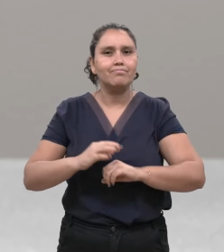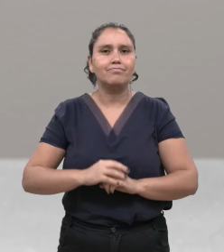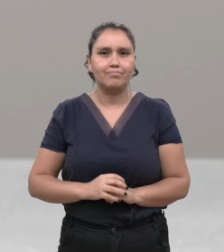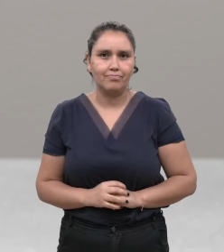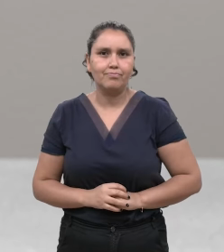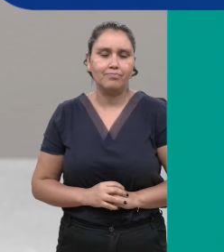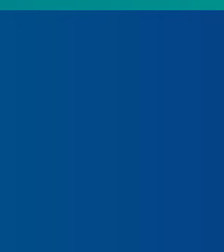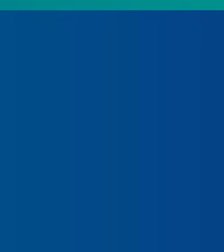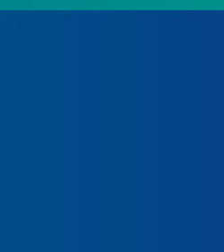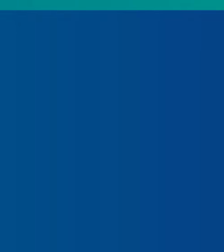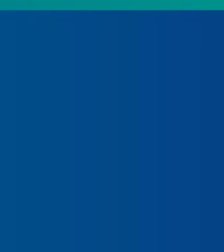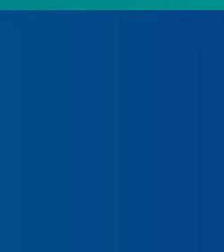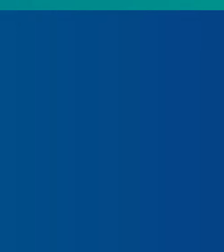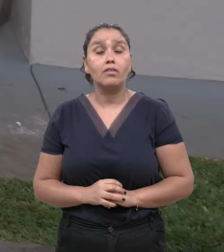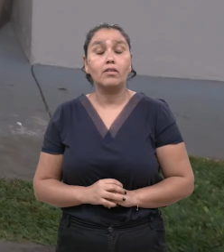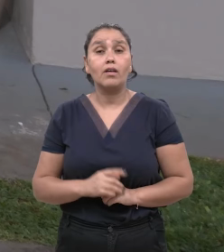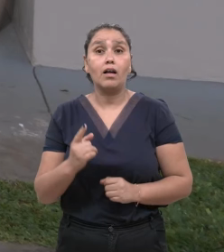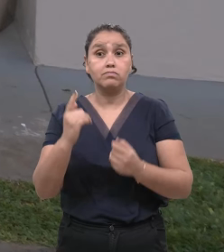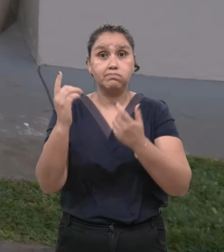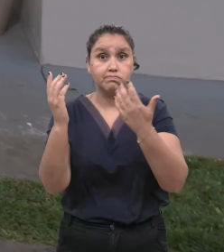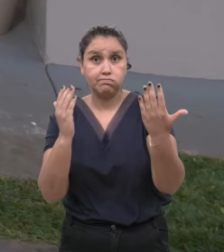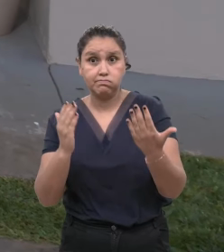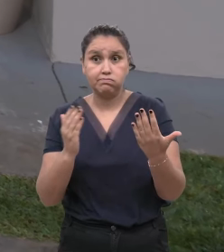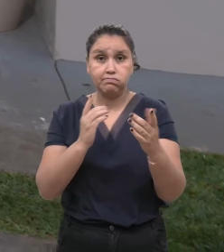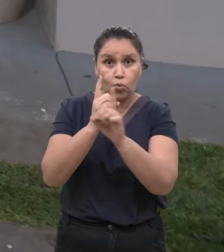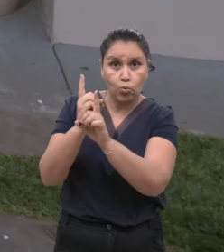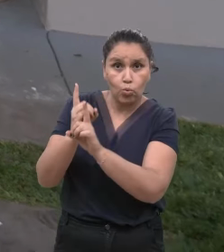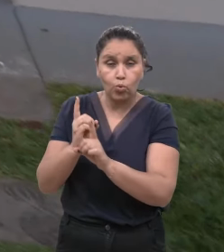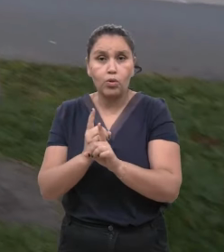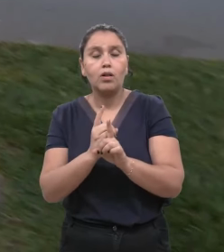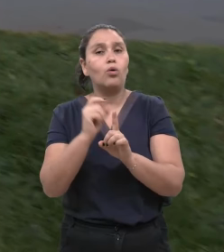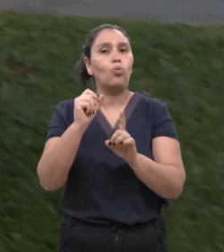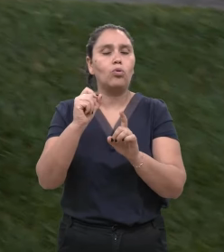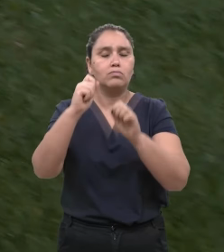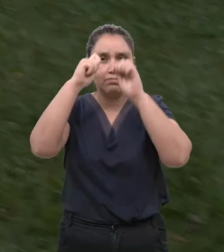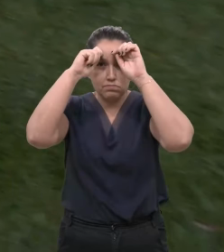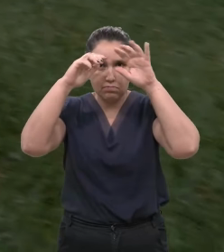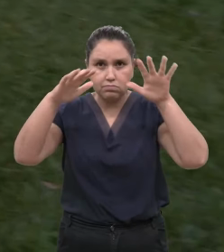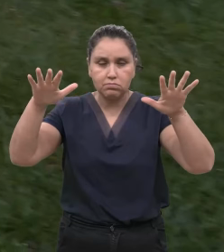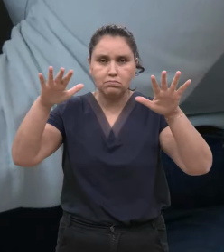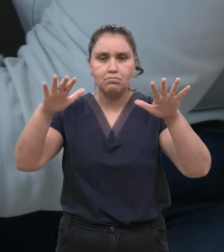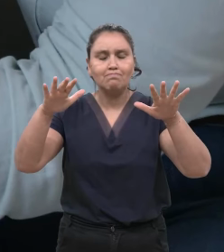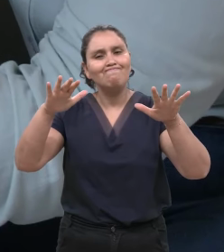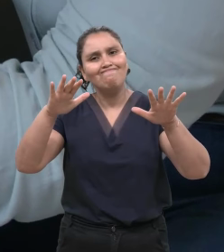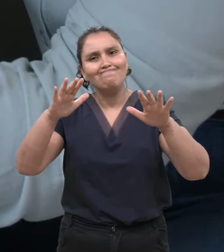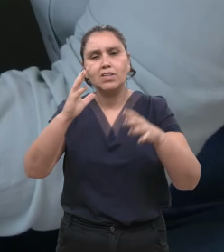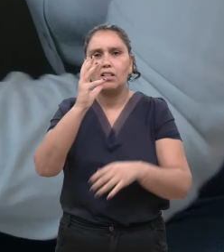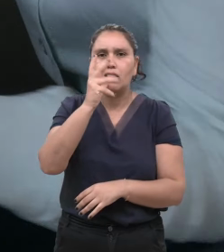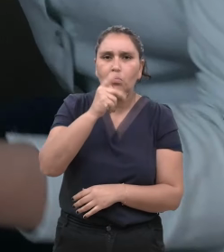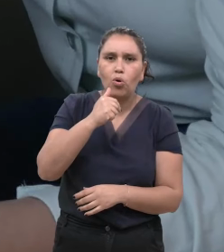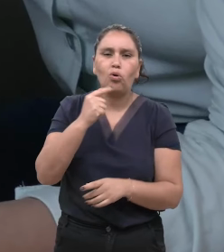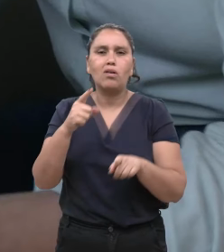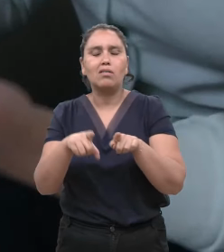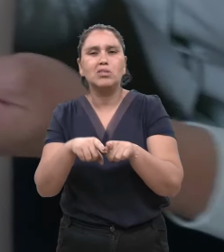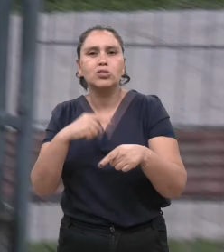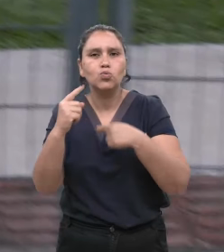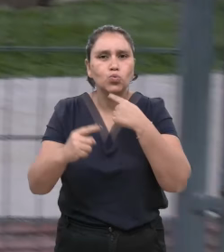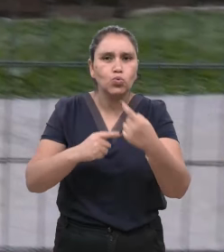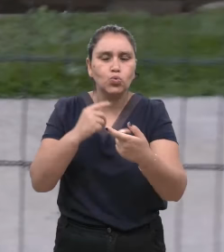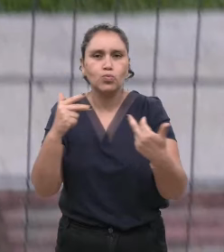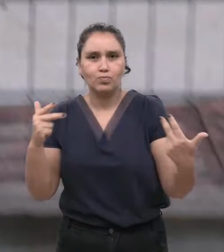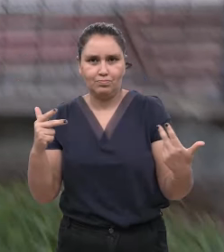Acompanhe na reportagem. O caminho até o diagnóstico do autismo costuma ser longo e cheio de dúvidas,